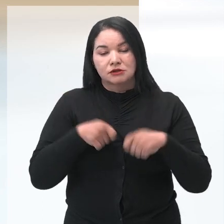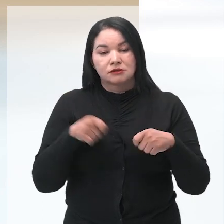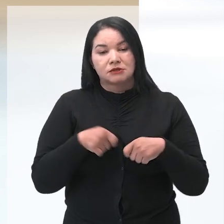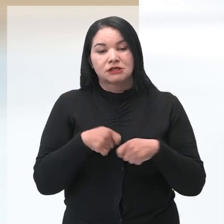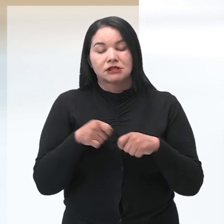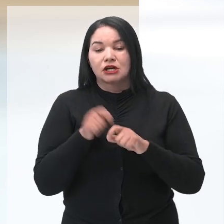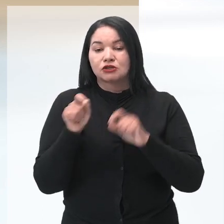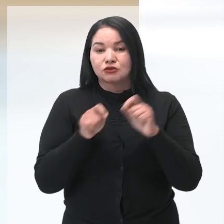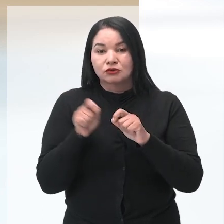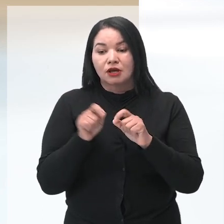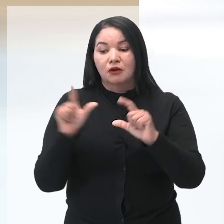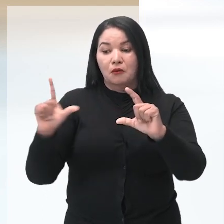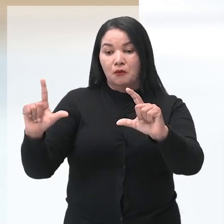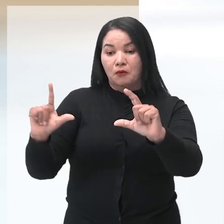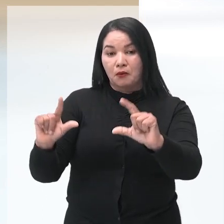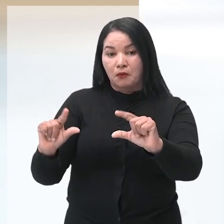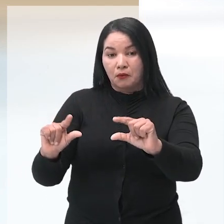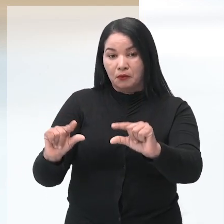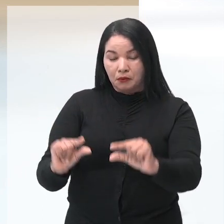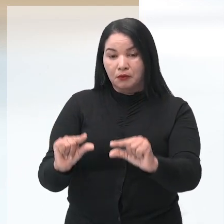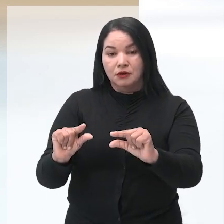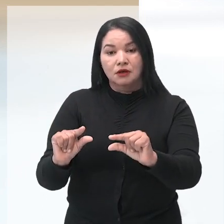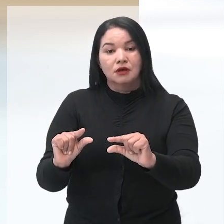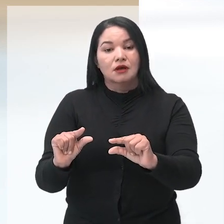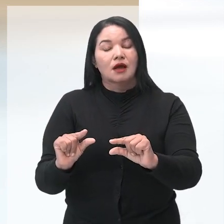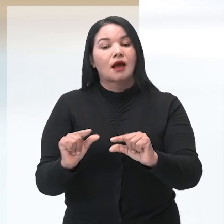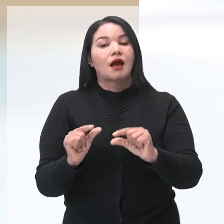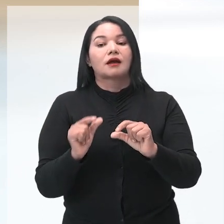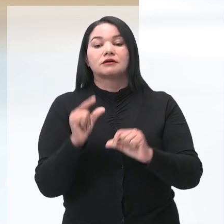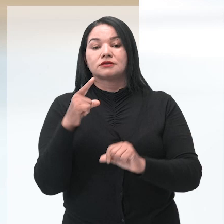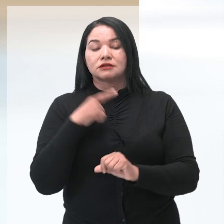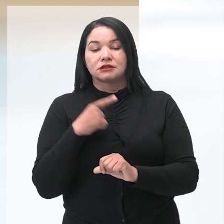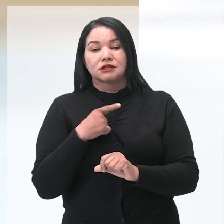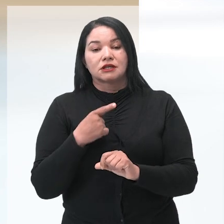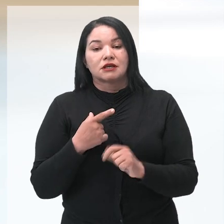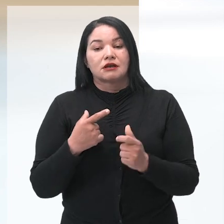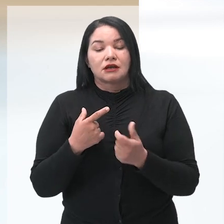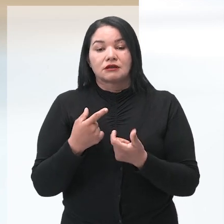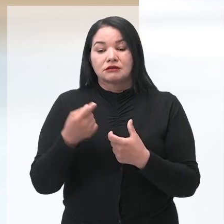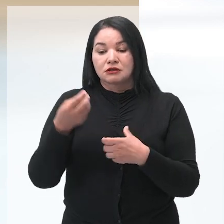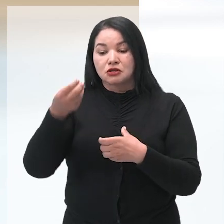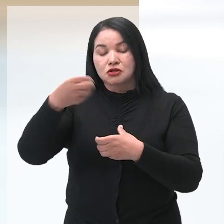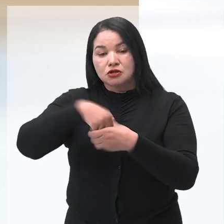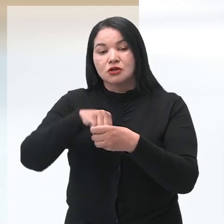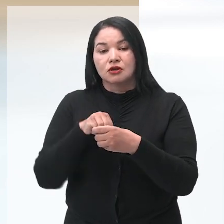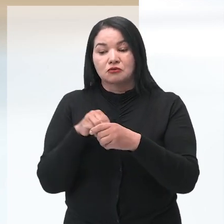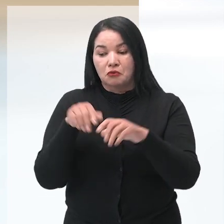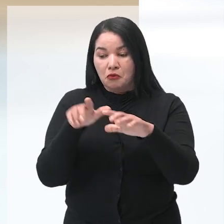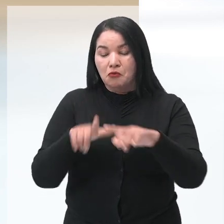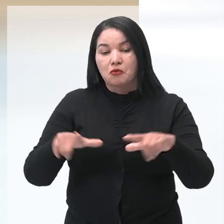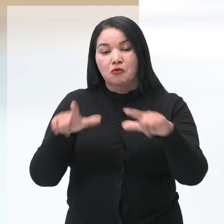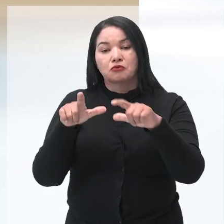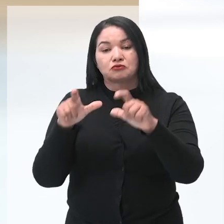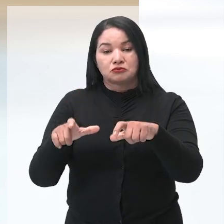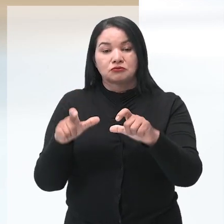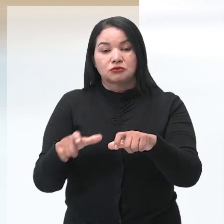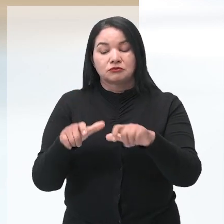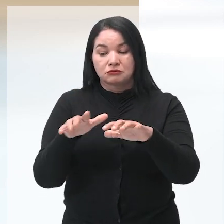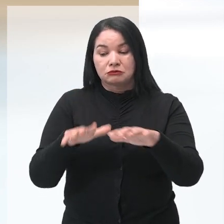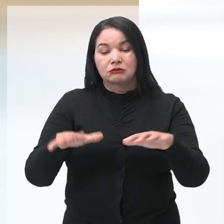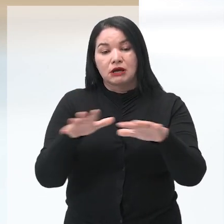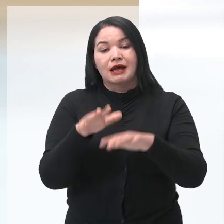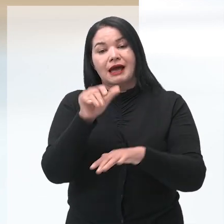de redução de resíduos dentro, né, dos aterros